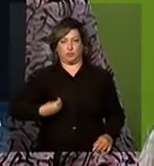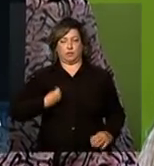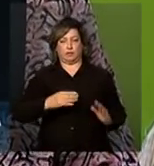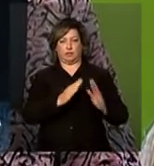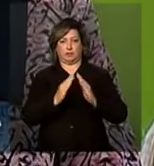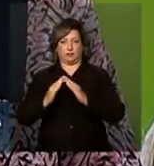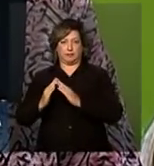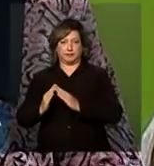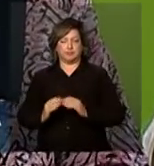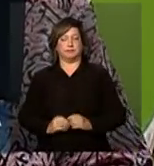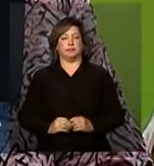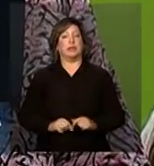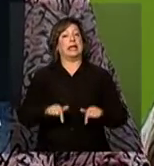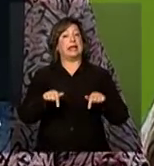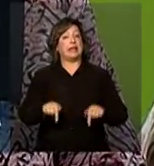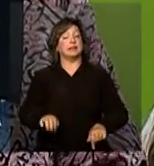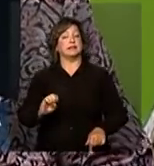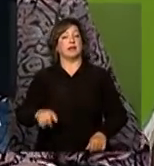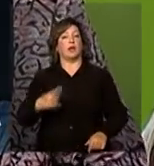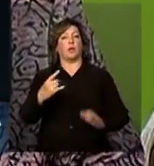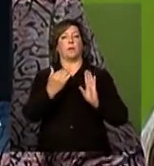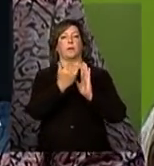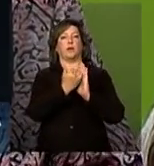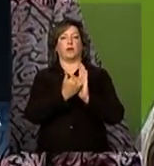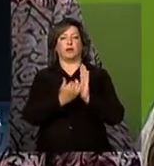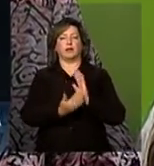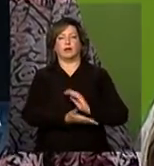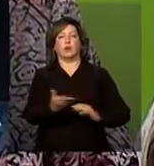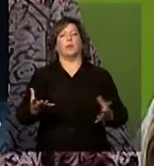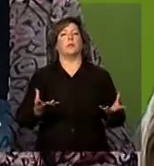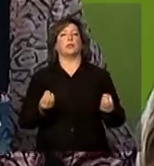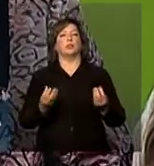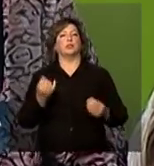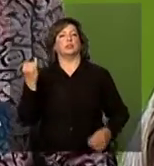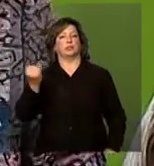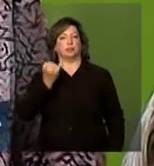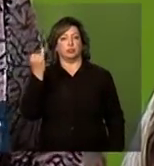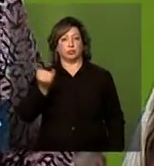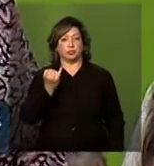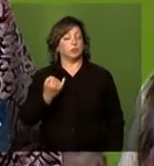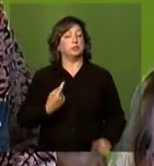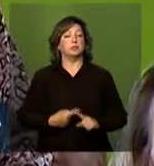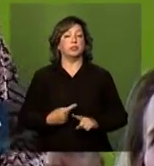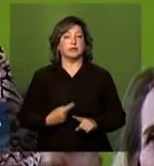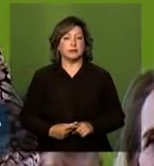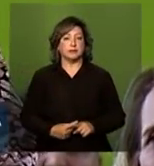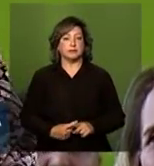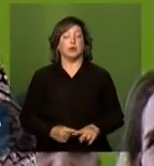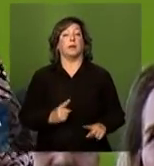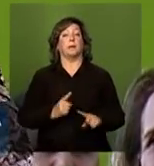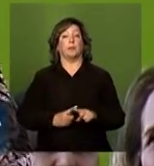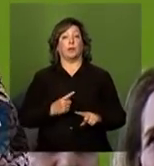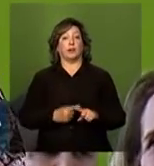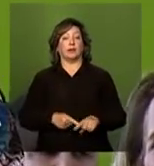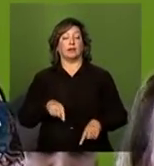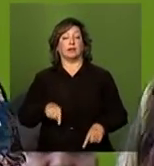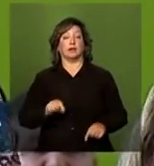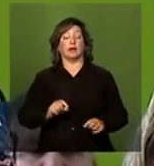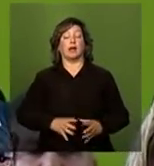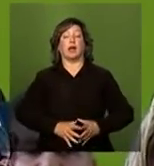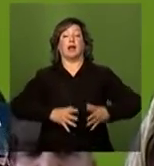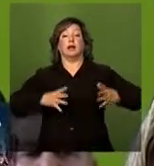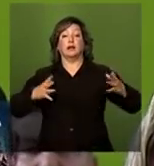habitantes Esse é um programa muito importante por quê Porque a grande